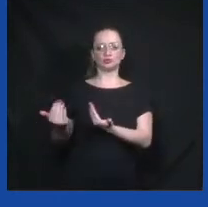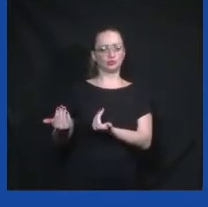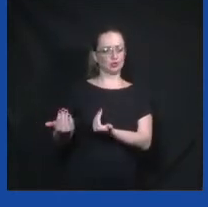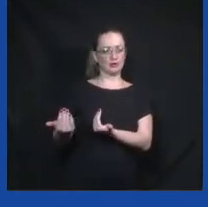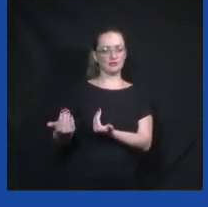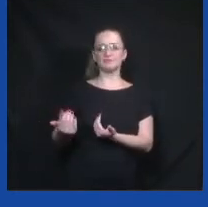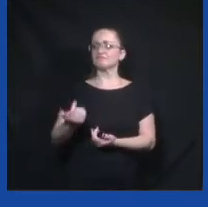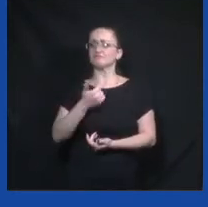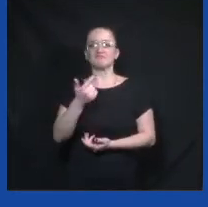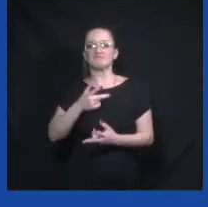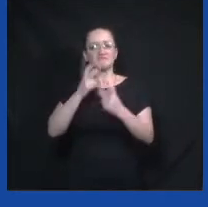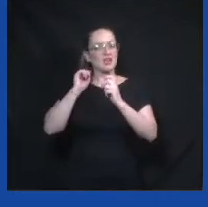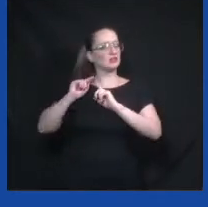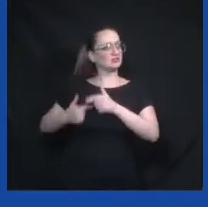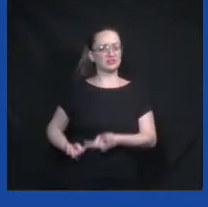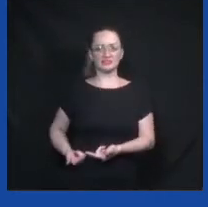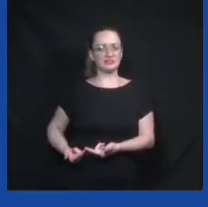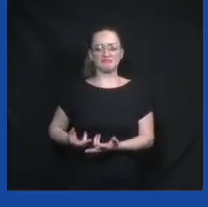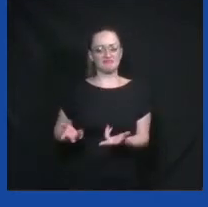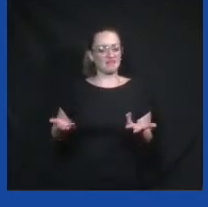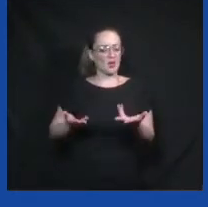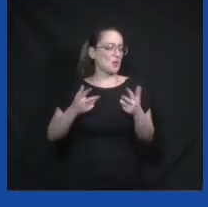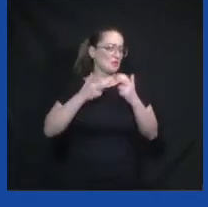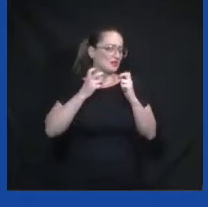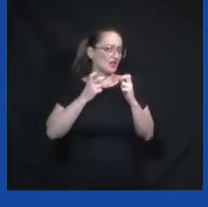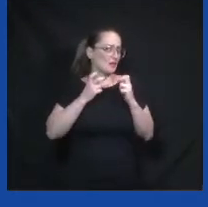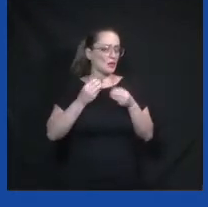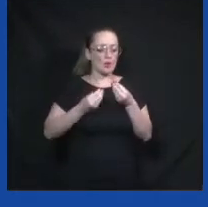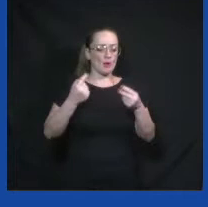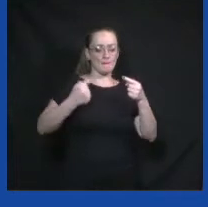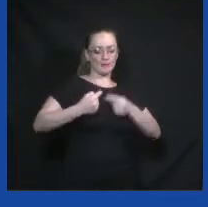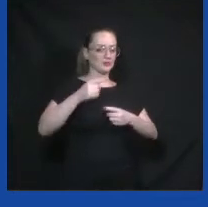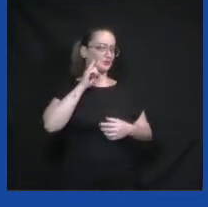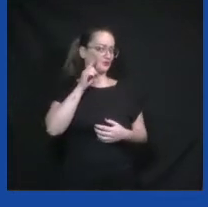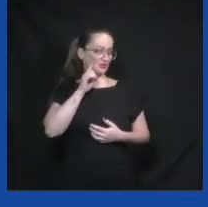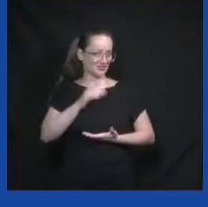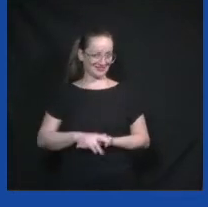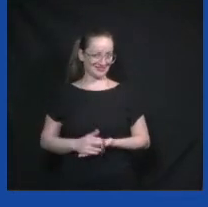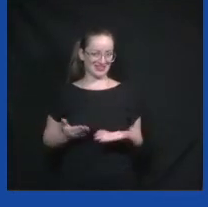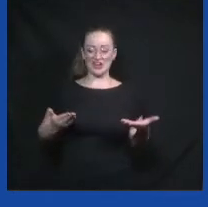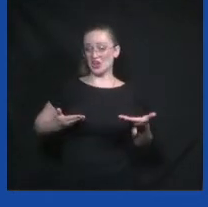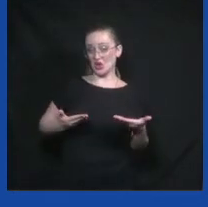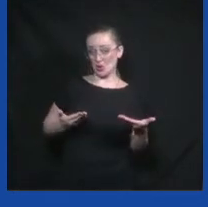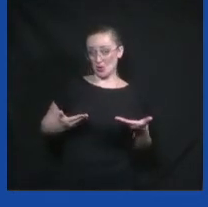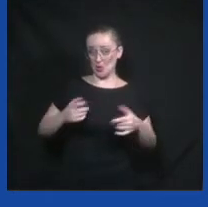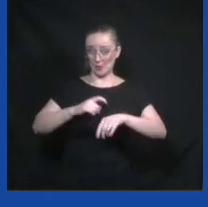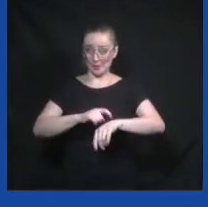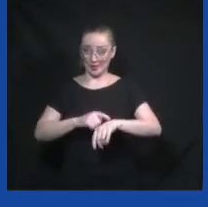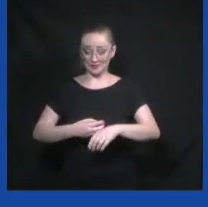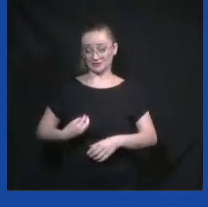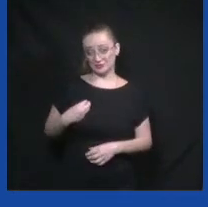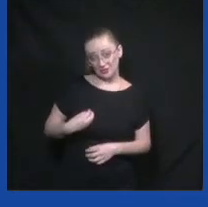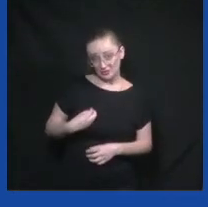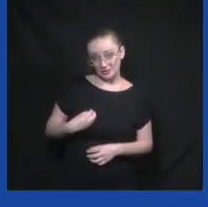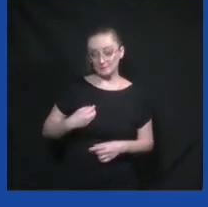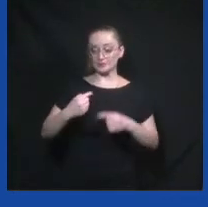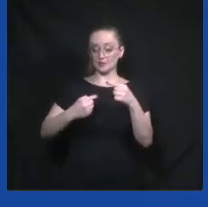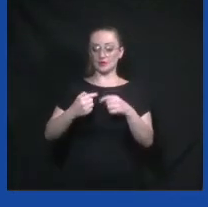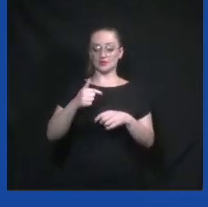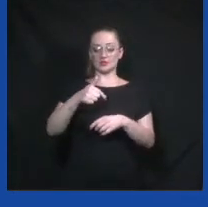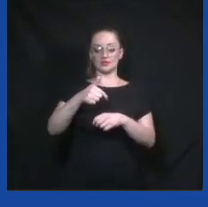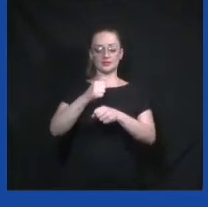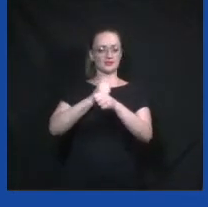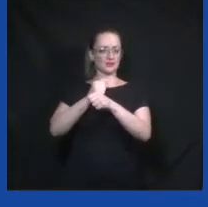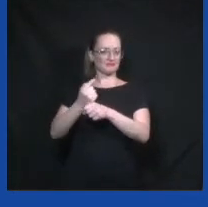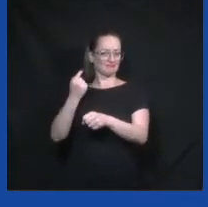onde a política faz parte do nosso dia a dia, porque essa também é uma diferença do momento atual que a gente vive recente, né? A política, até 7 anos atrás, não